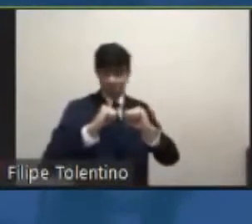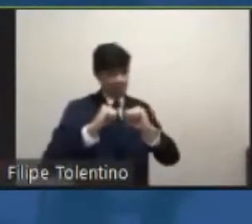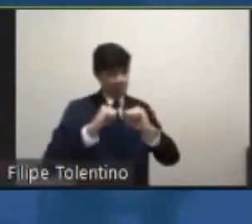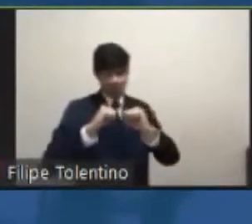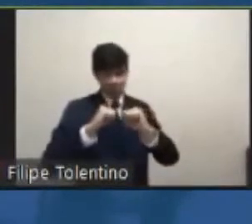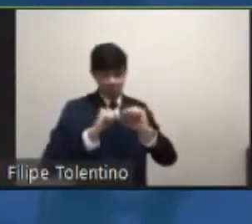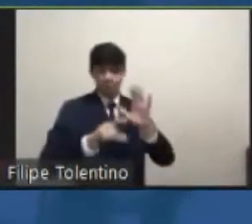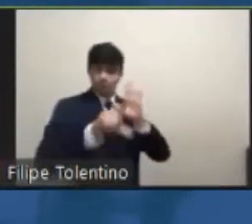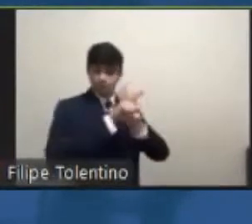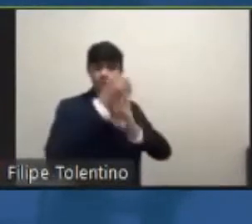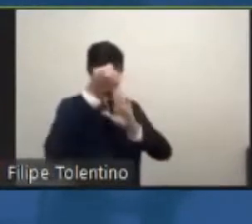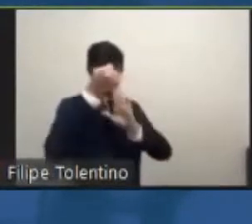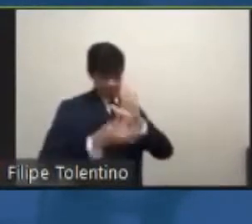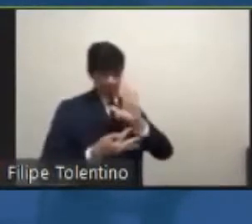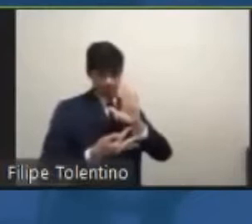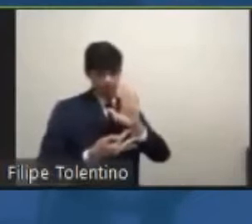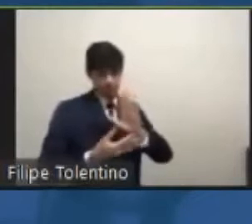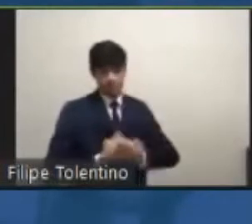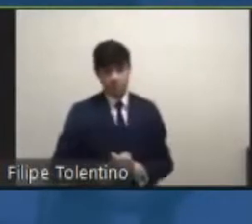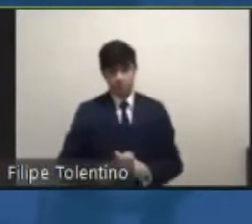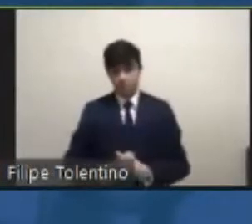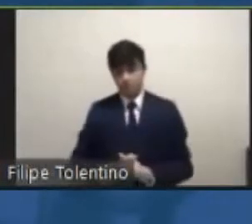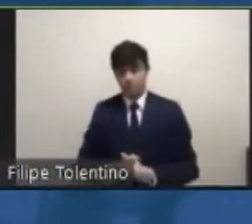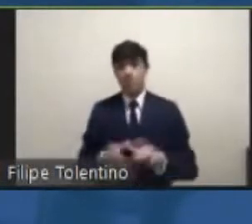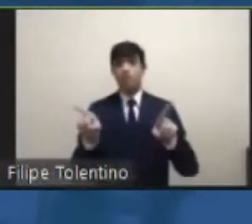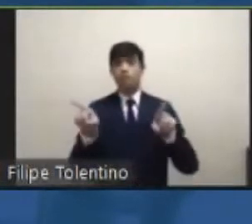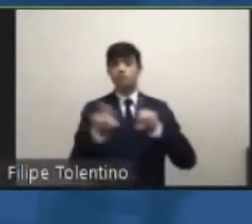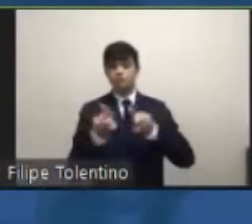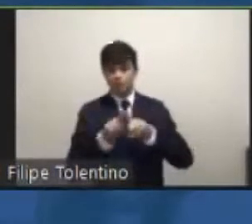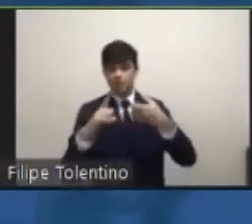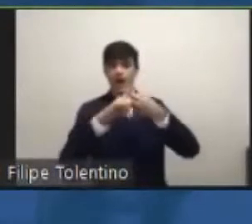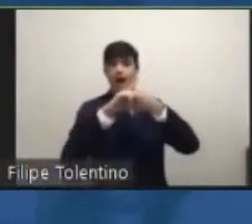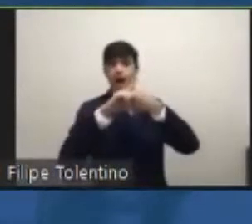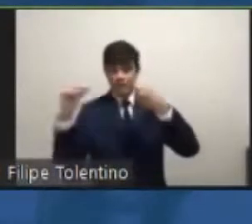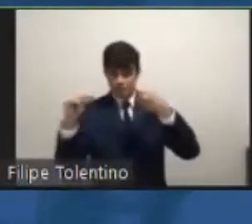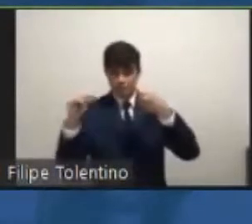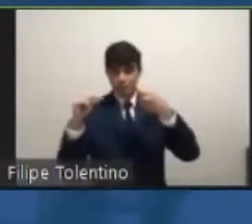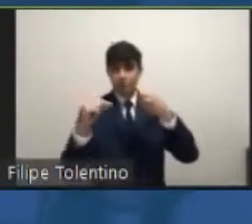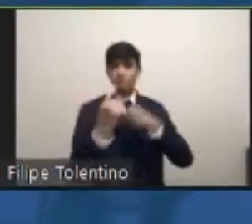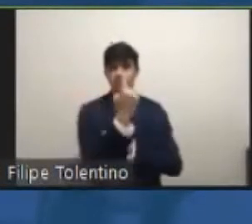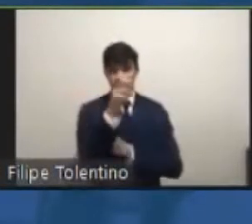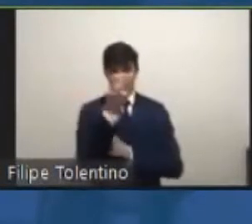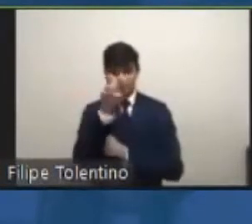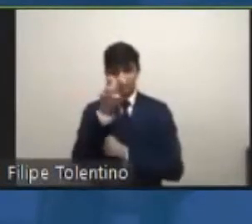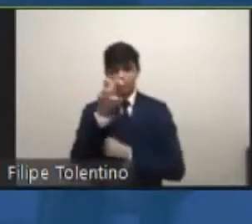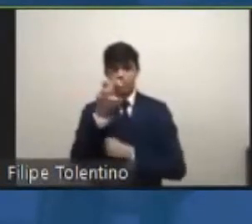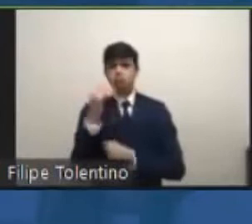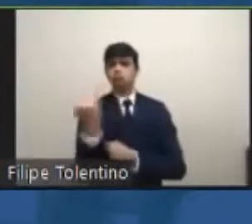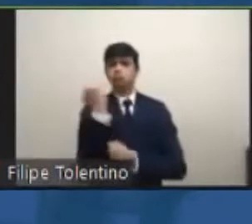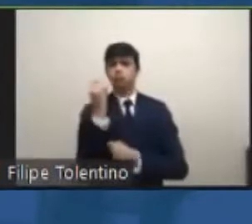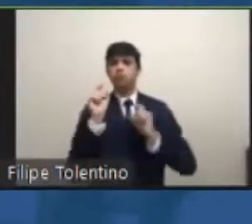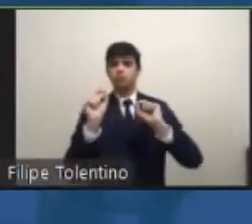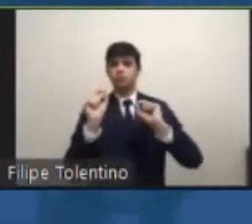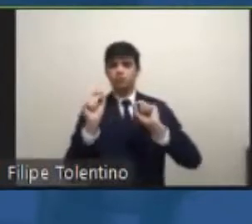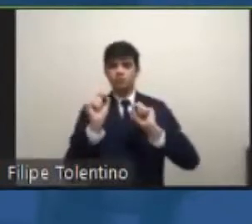diante. Pensando nisso, o artigo 15 do Código Civil, ele fala sobre a importância de respeitar a recusa de um